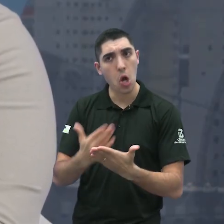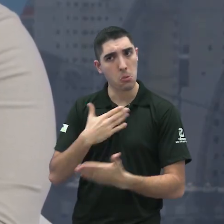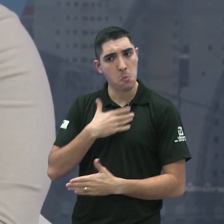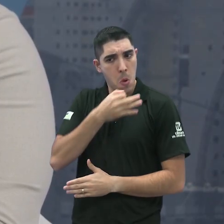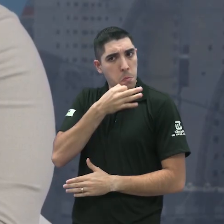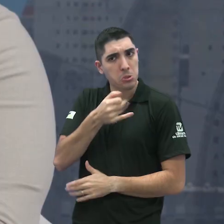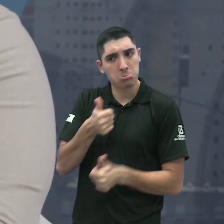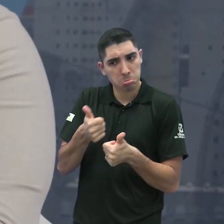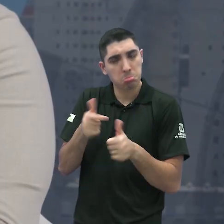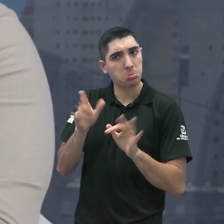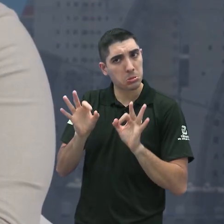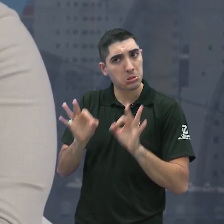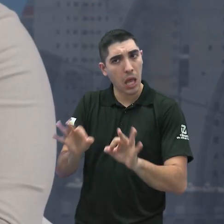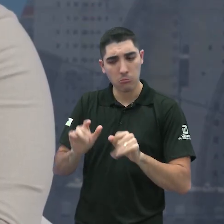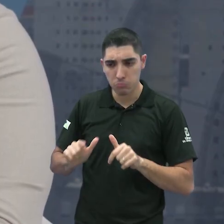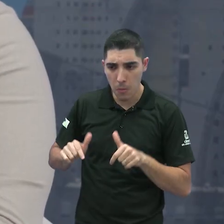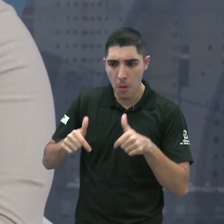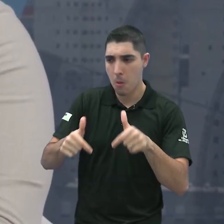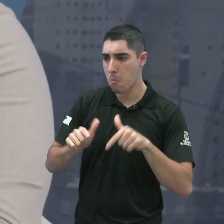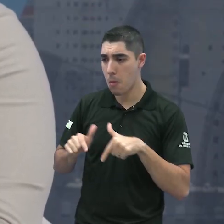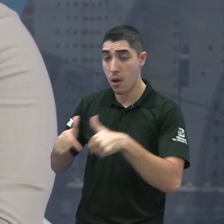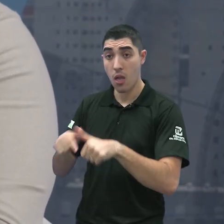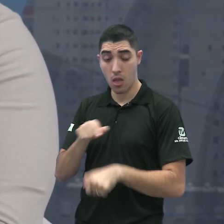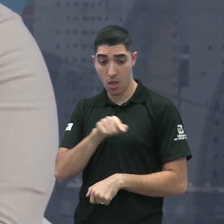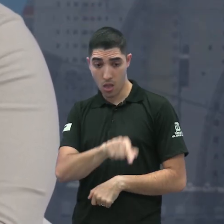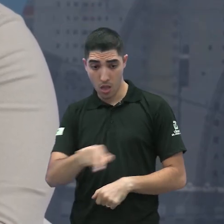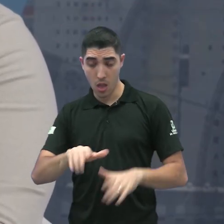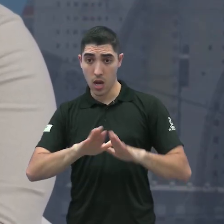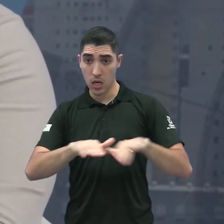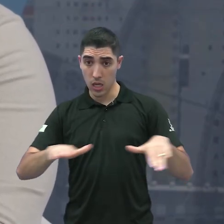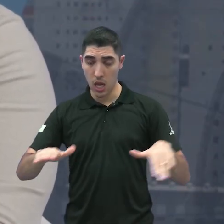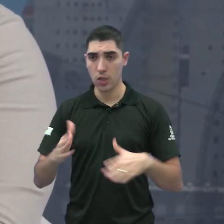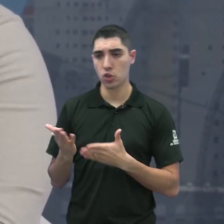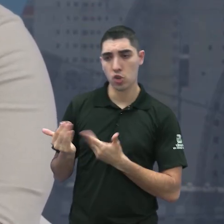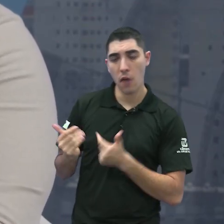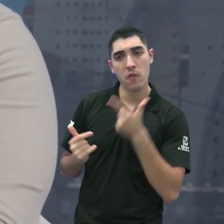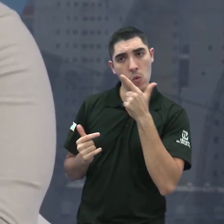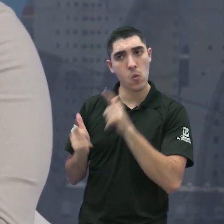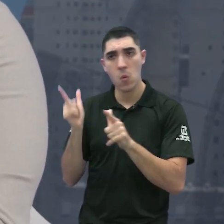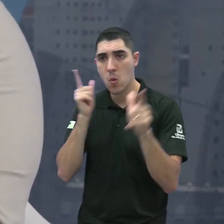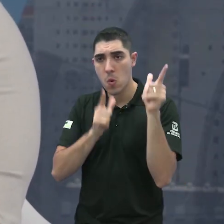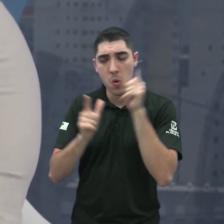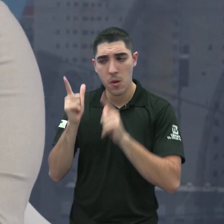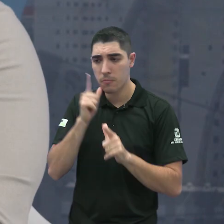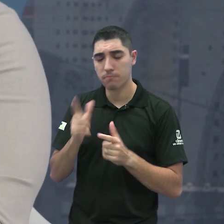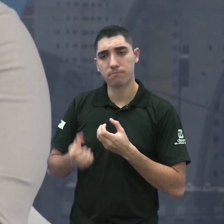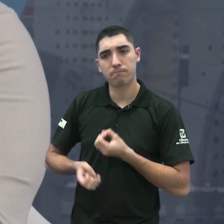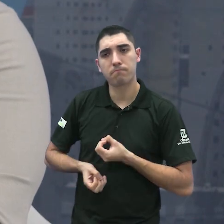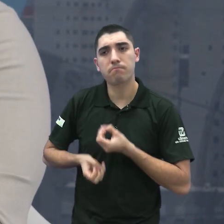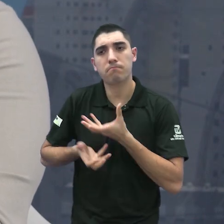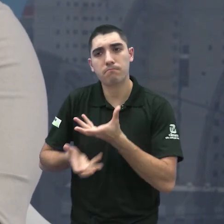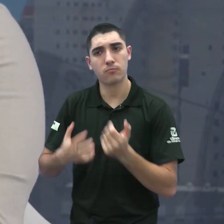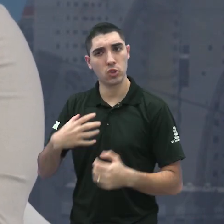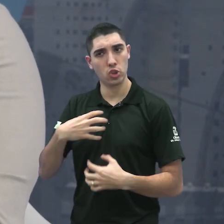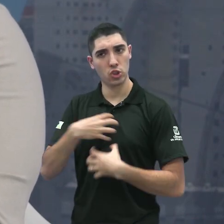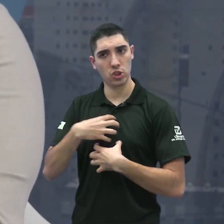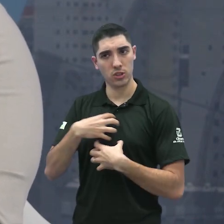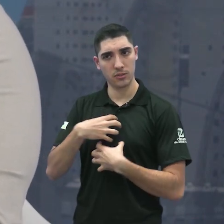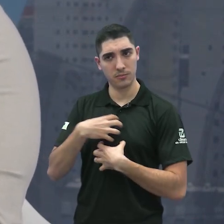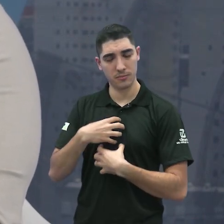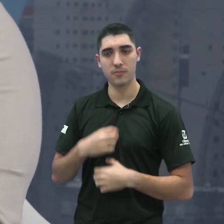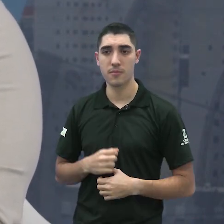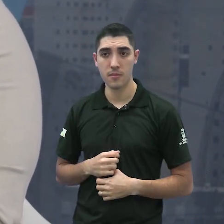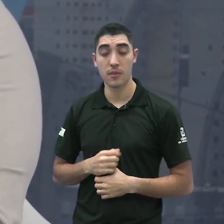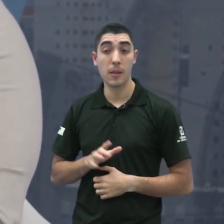esse papel importante, né, onde as crianças e jovens conseguem expressarem-se, né, falarem do que estão